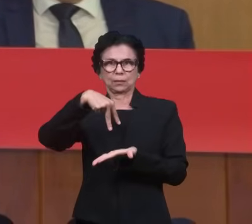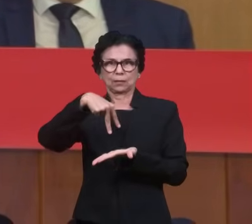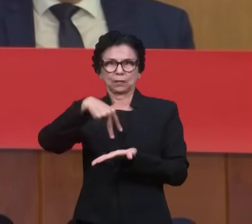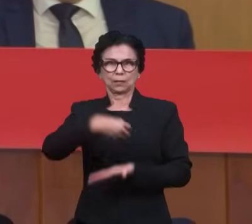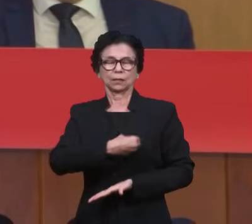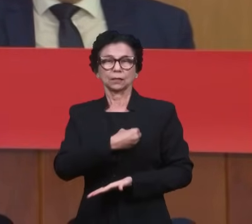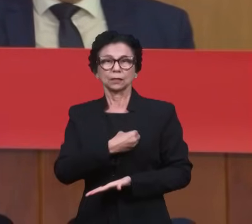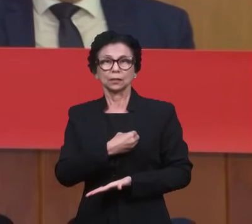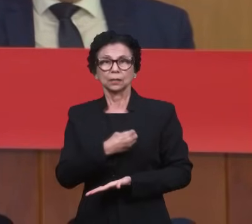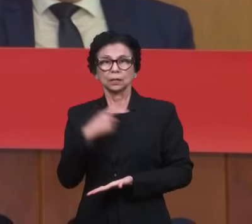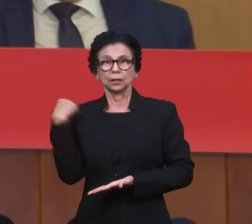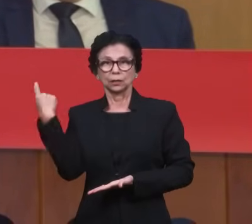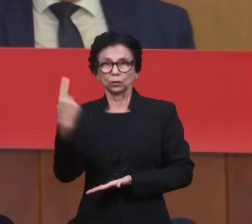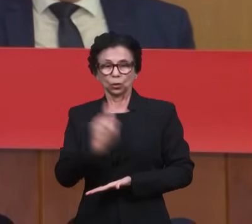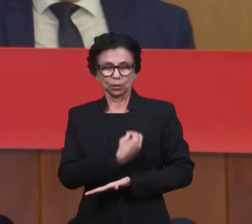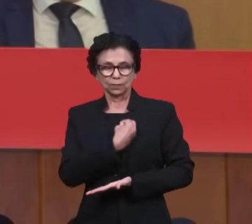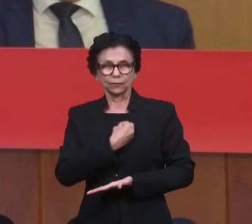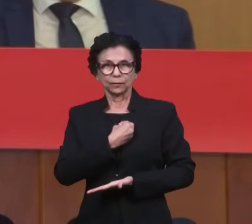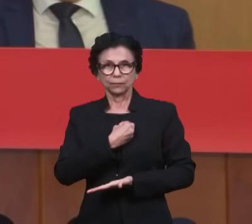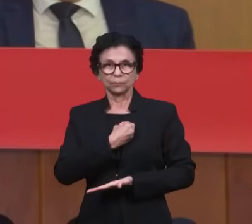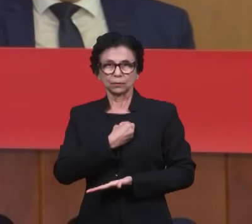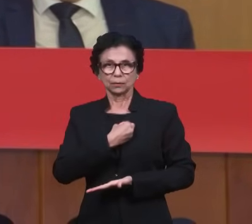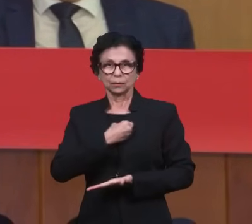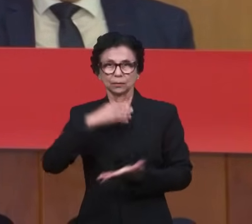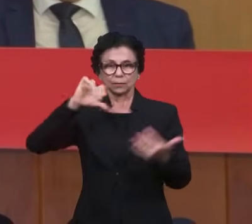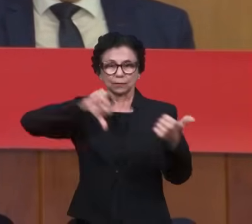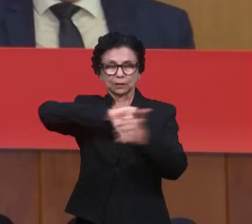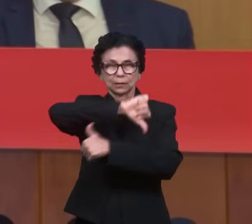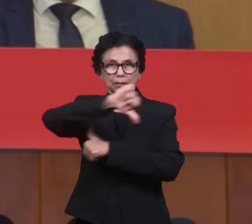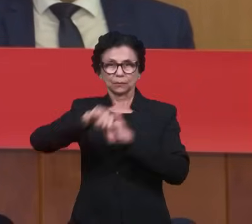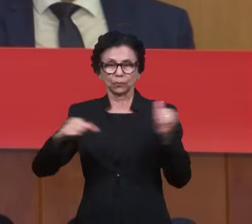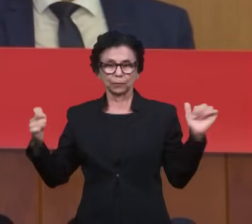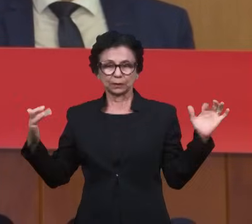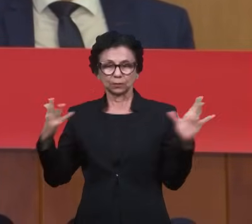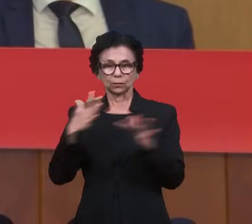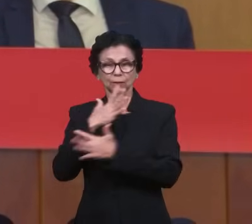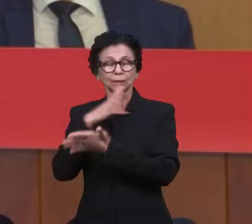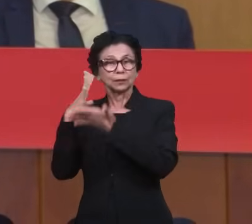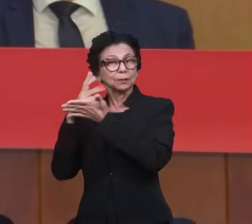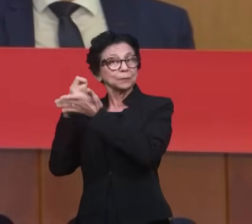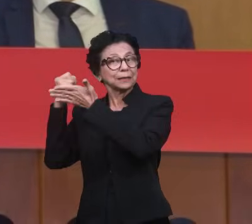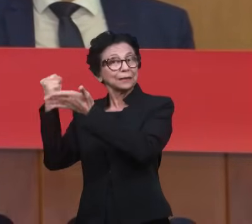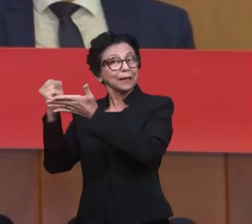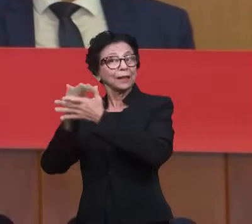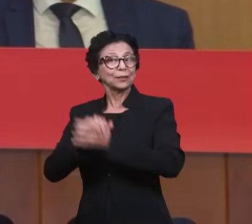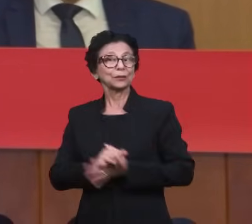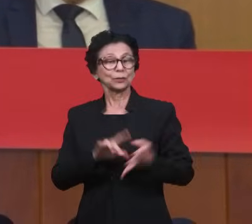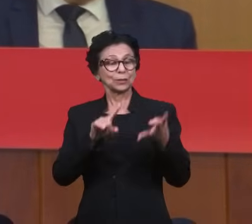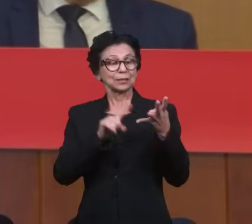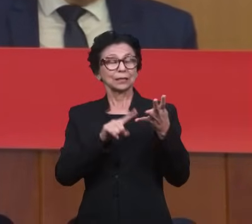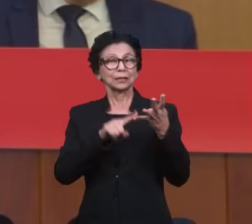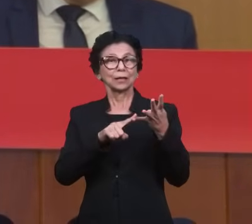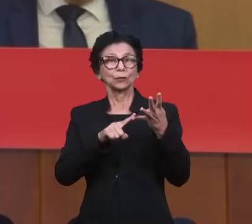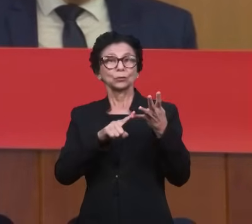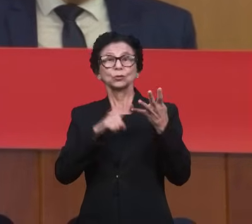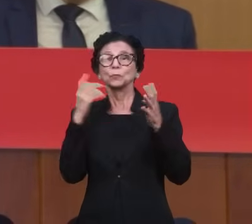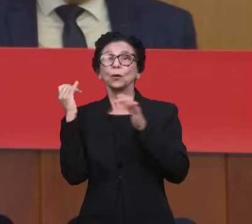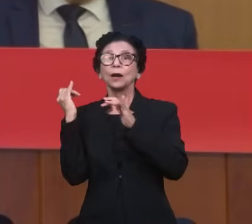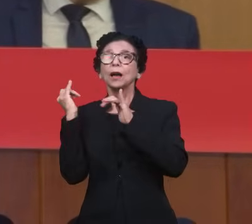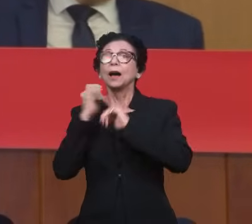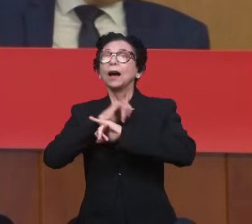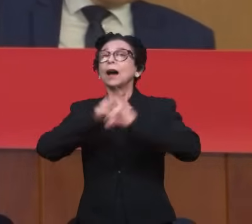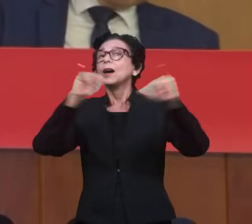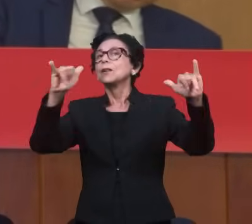seremos arrebatados. Então, para nós, a quarta trombeta é a última trombeta, só que ela já está